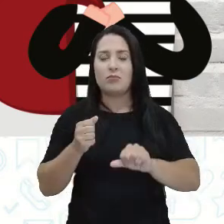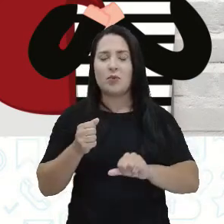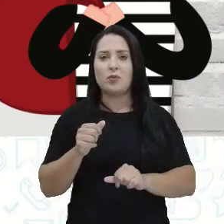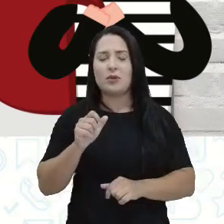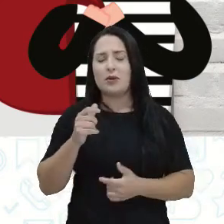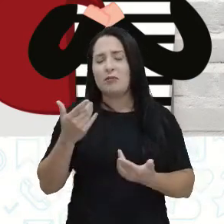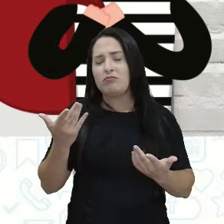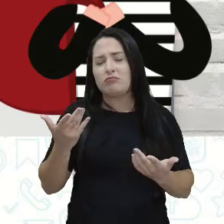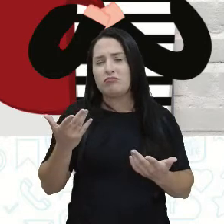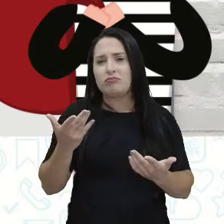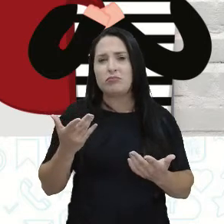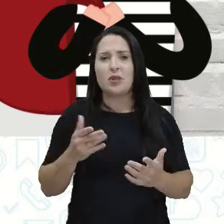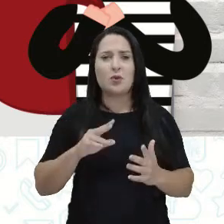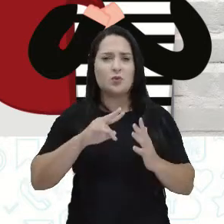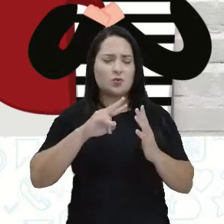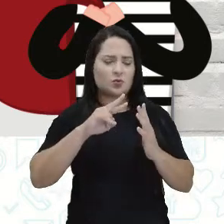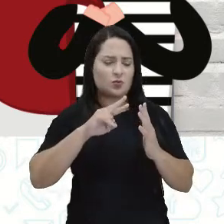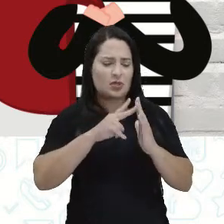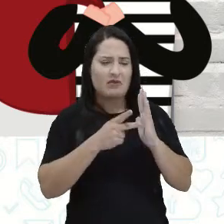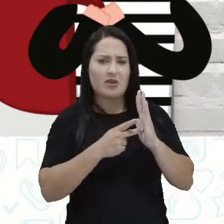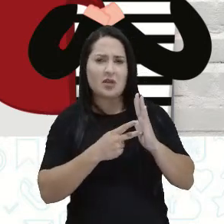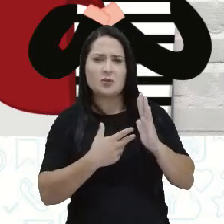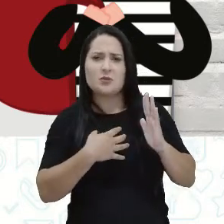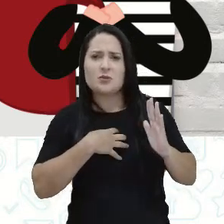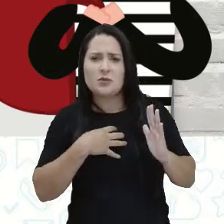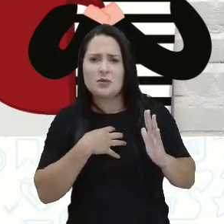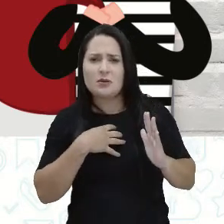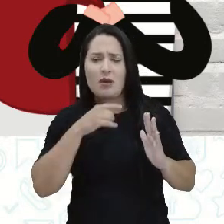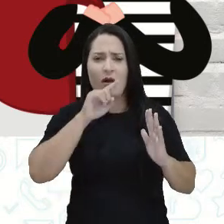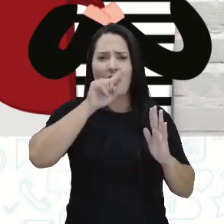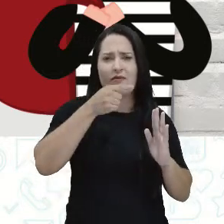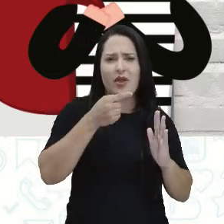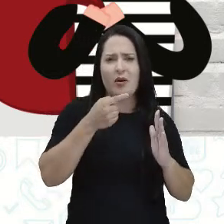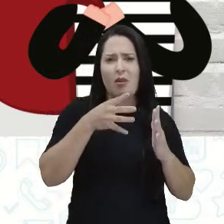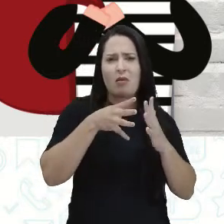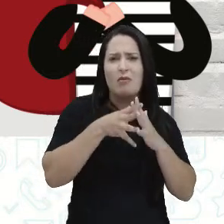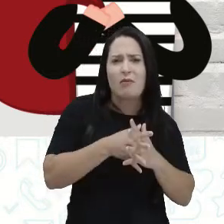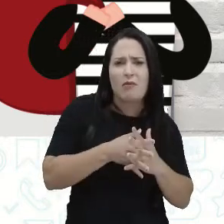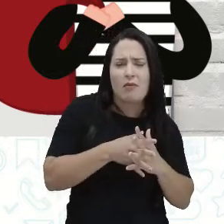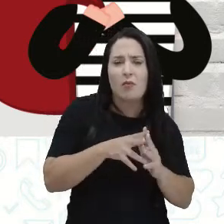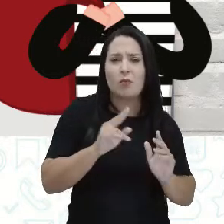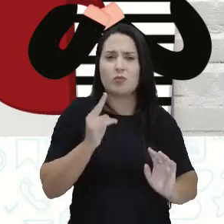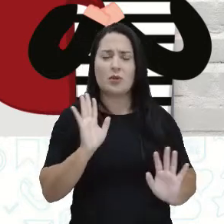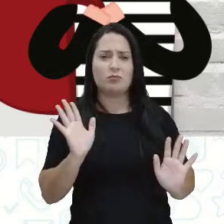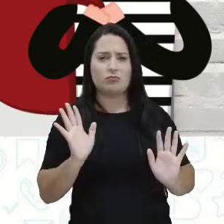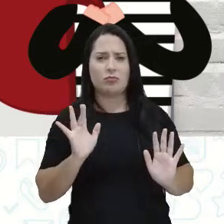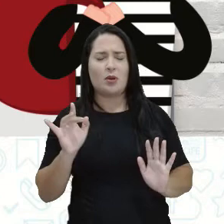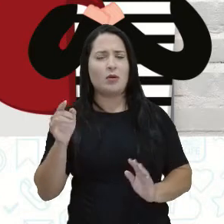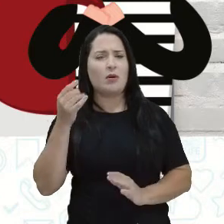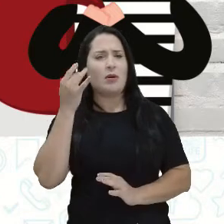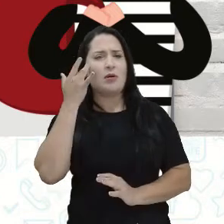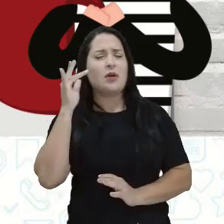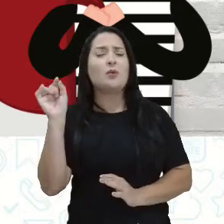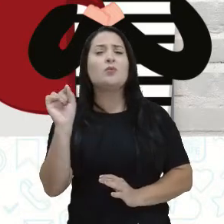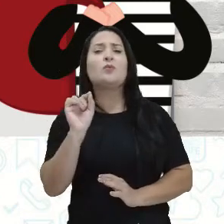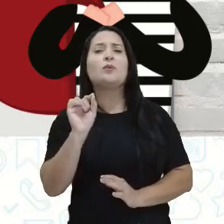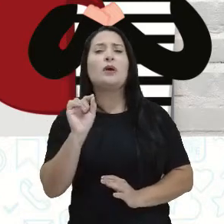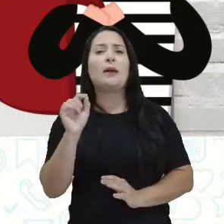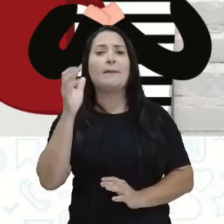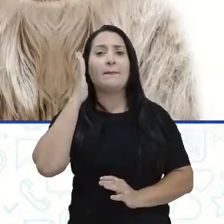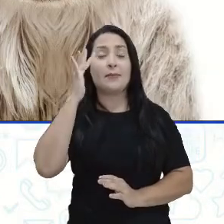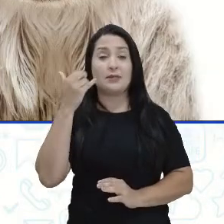sentido, as duas orações. A vírgula interfere ou não? O que é que vocês acham? Vão pensando aí, vão me contando,